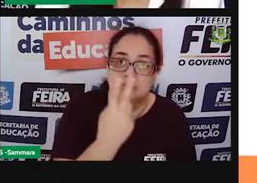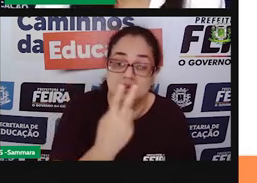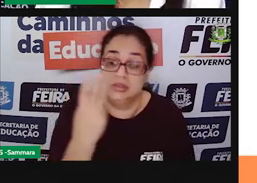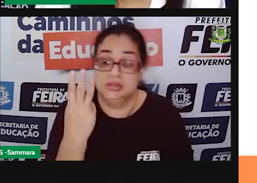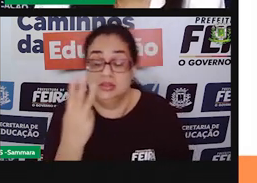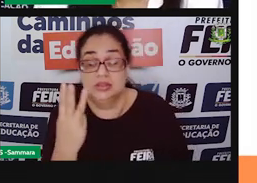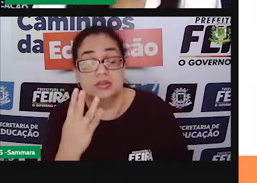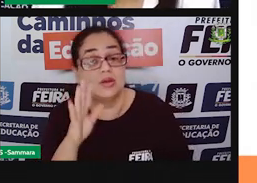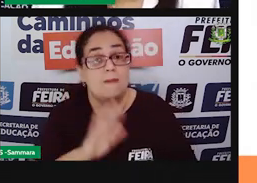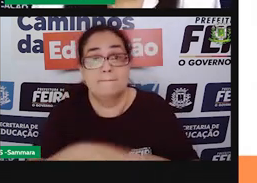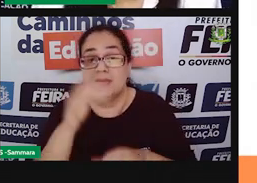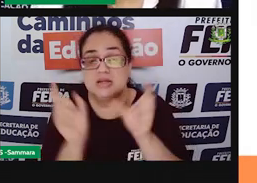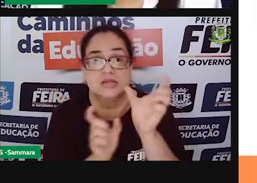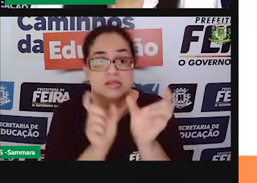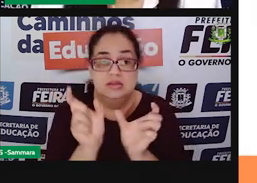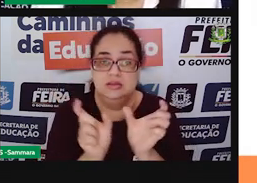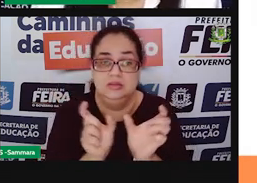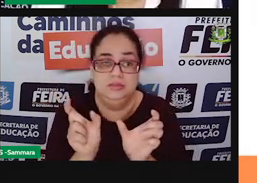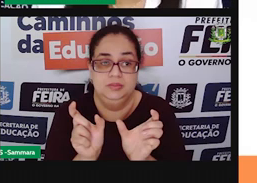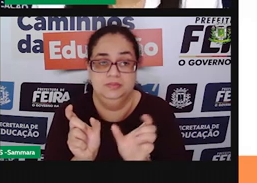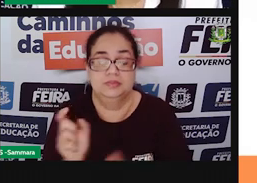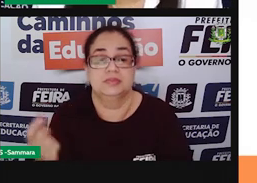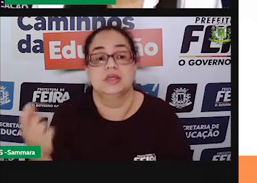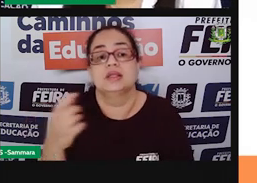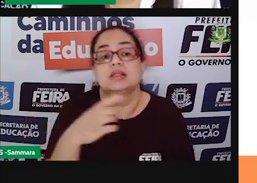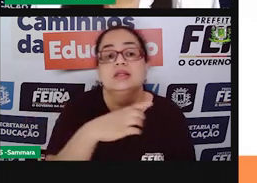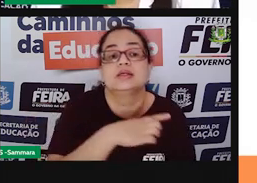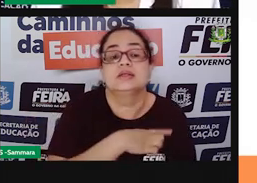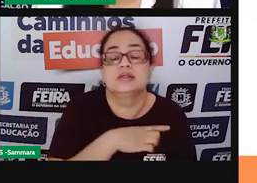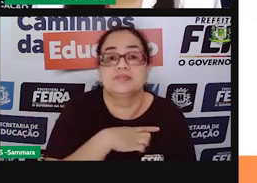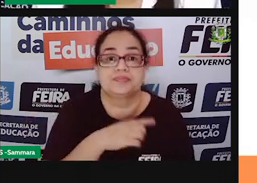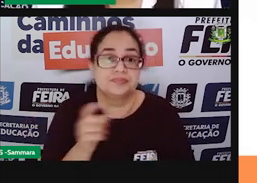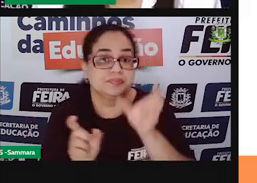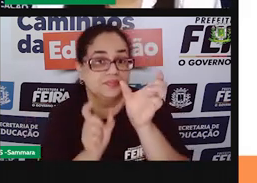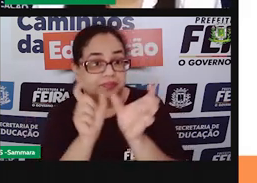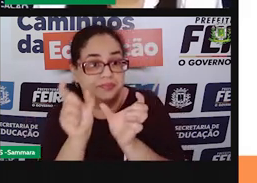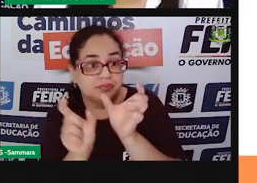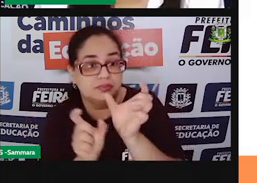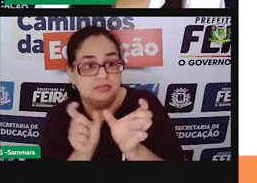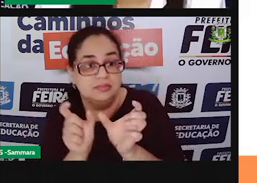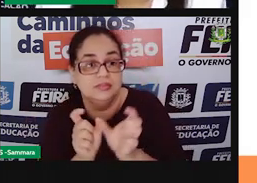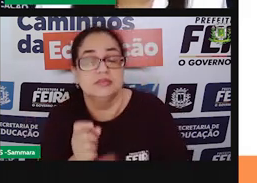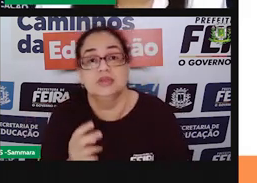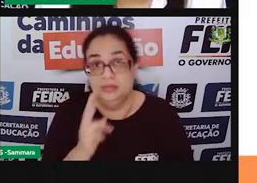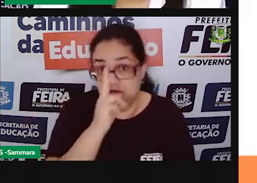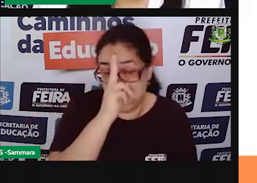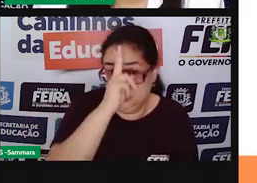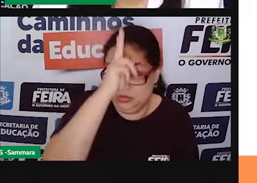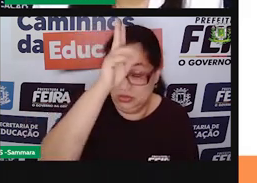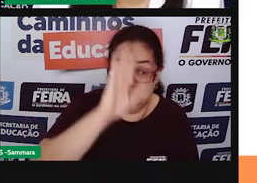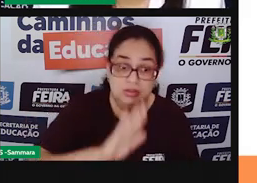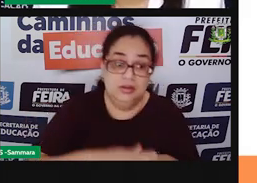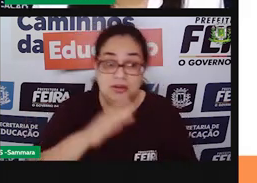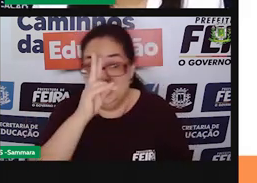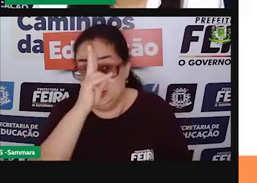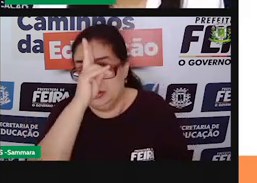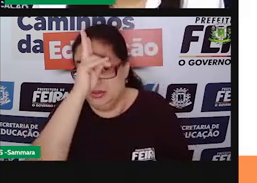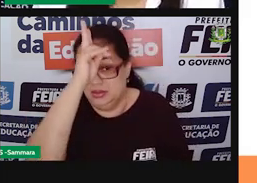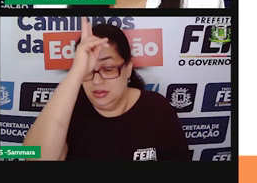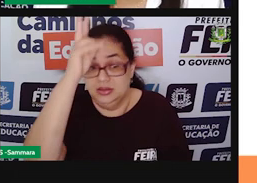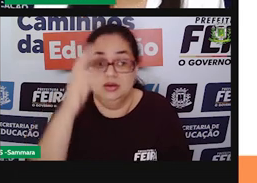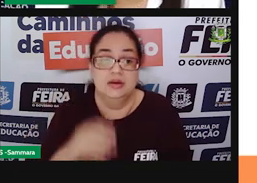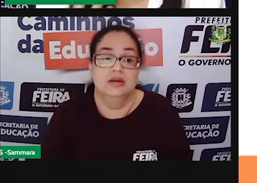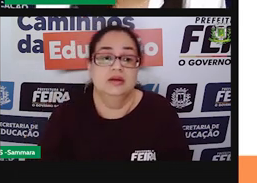por mais sílabas. E existem aí entre essas sílabas a sílaba tônica, que é a sílaba que a